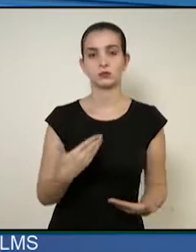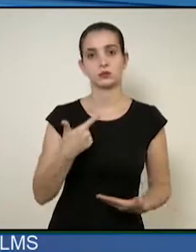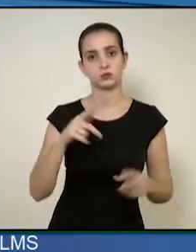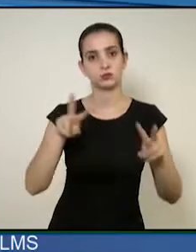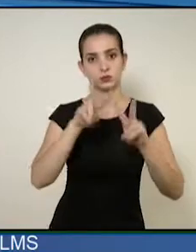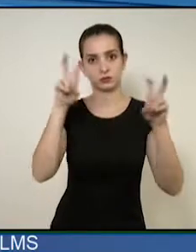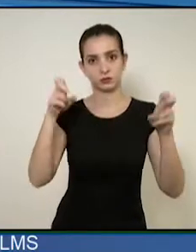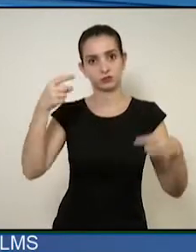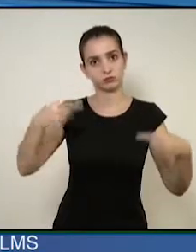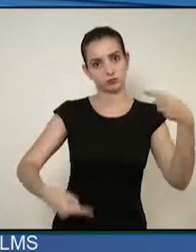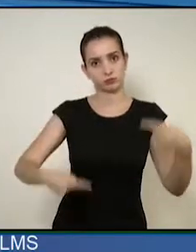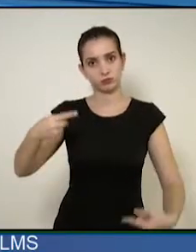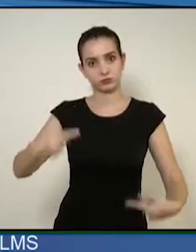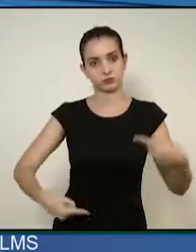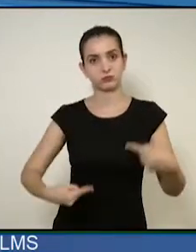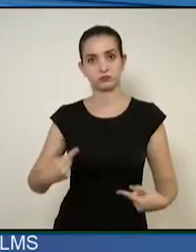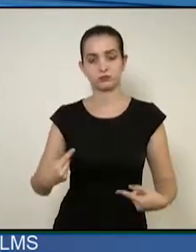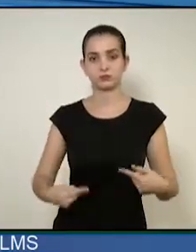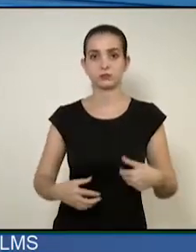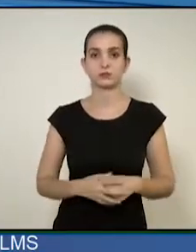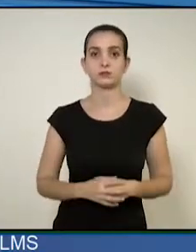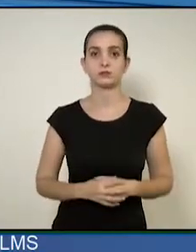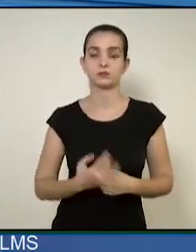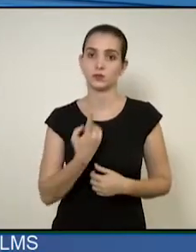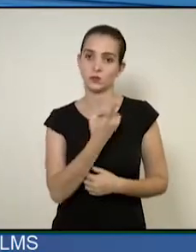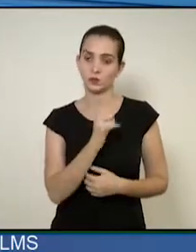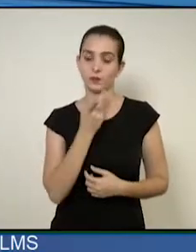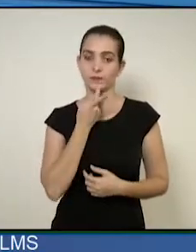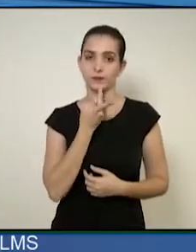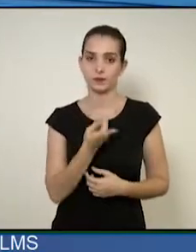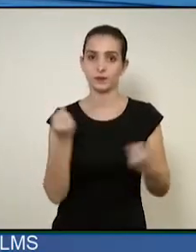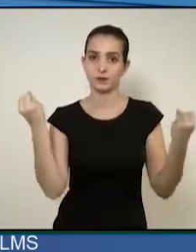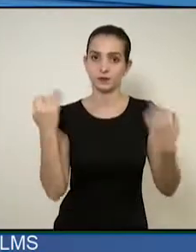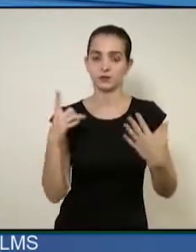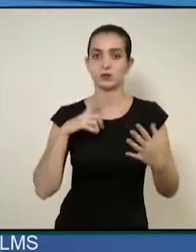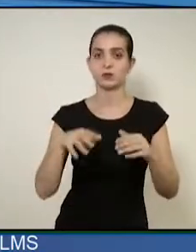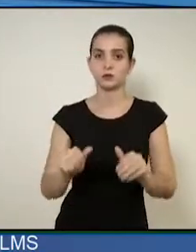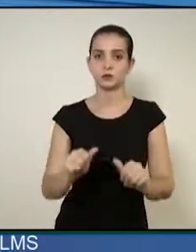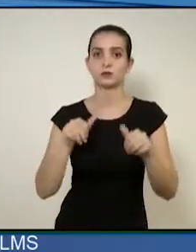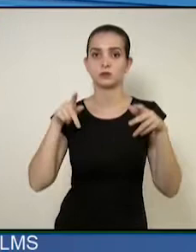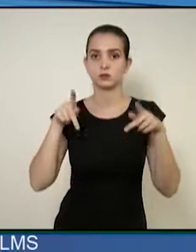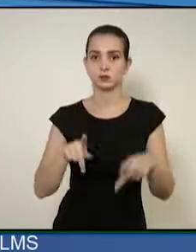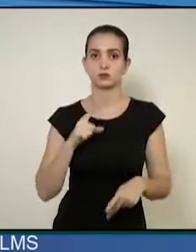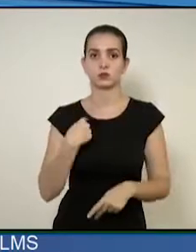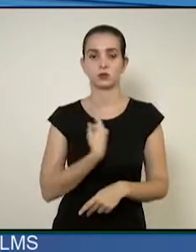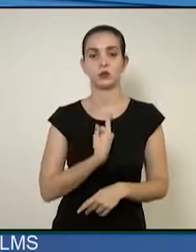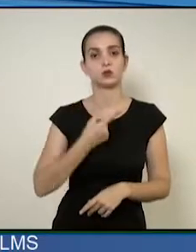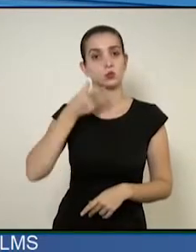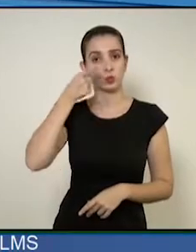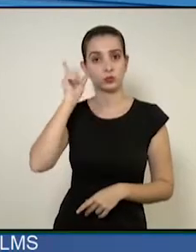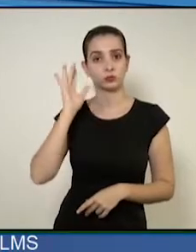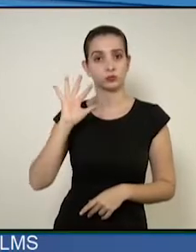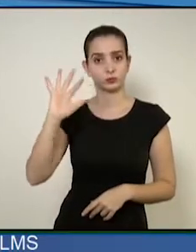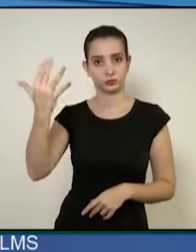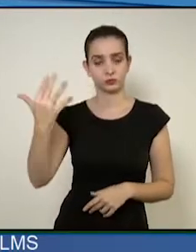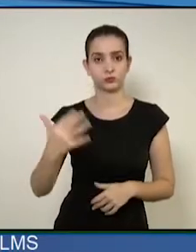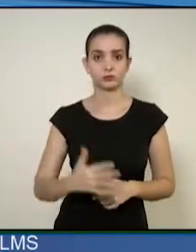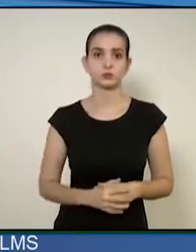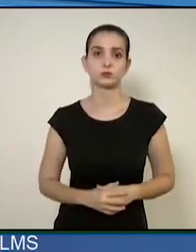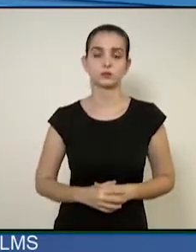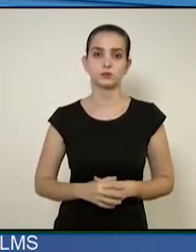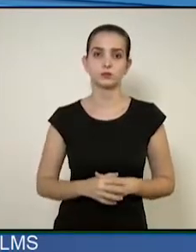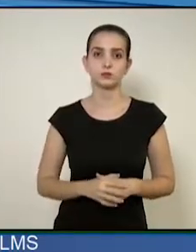temas para ser discutido aqui. Um fala sobre a audiência pública que nós tivemos ontem